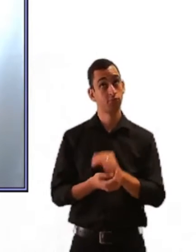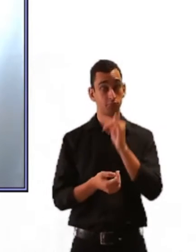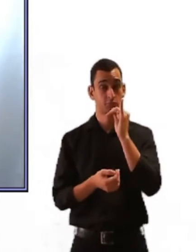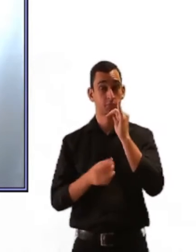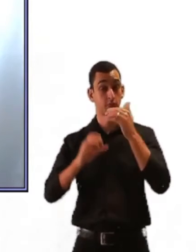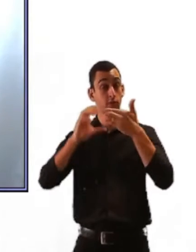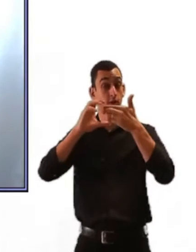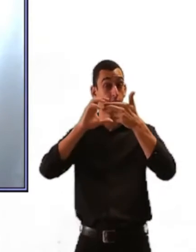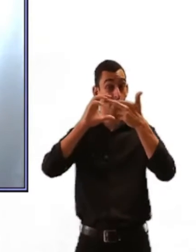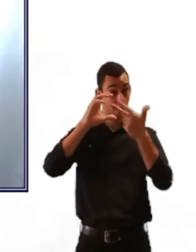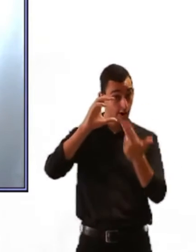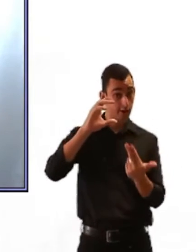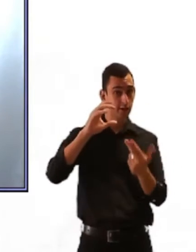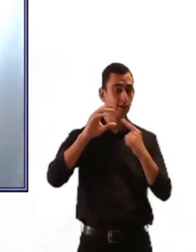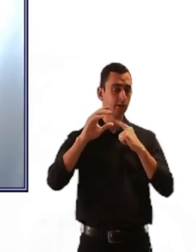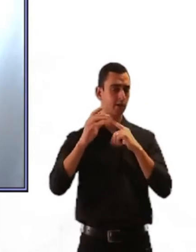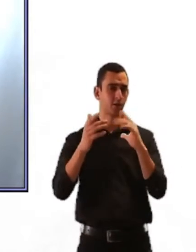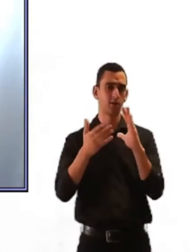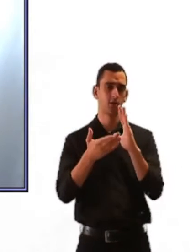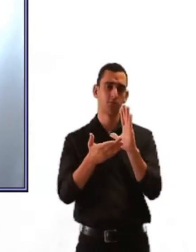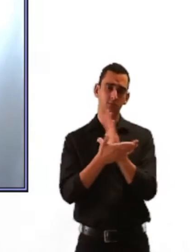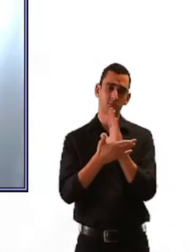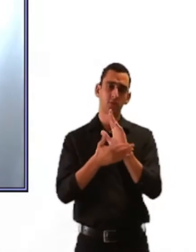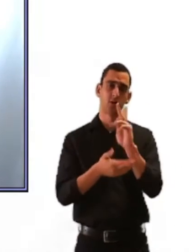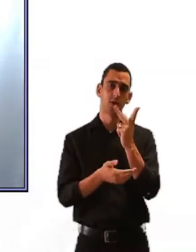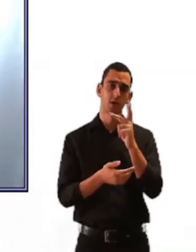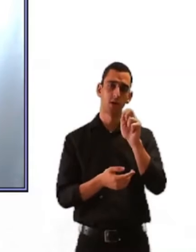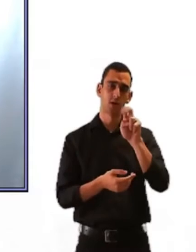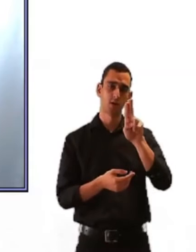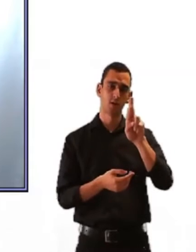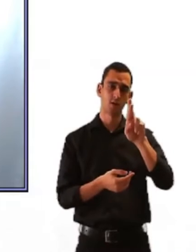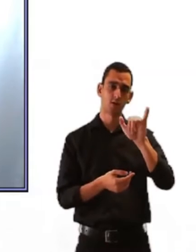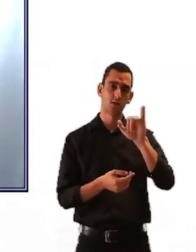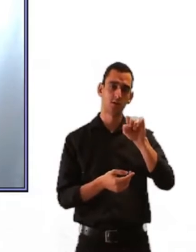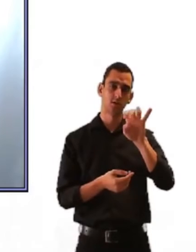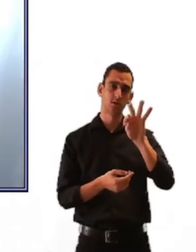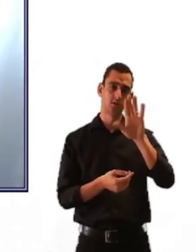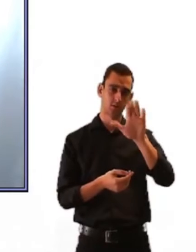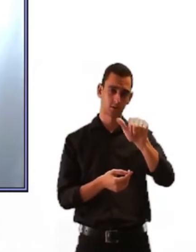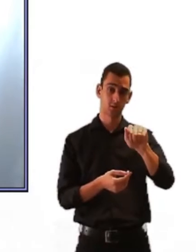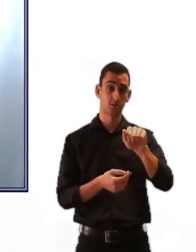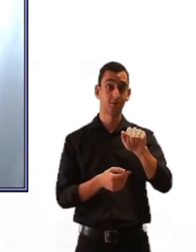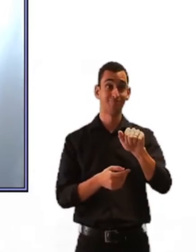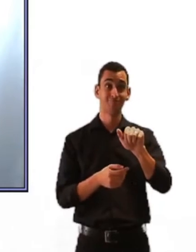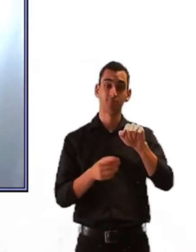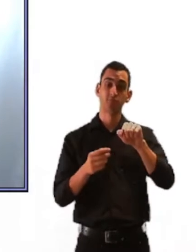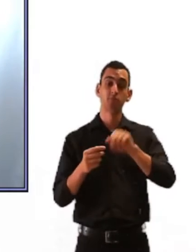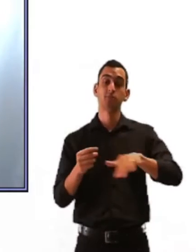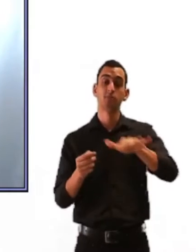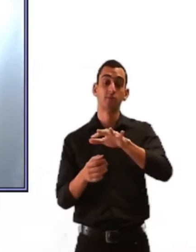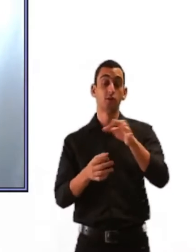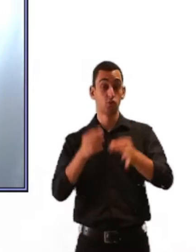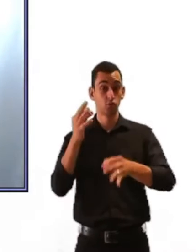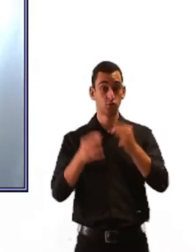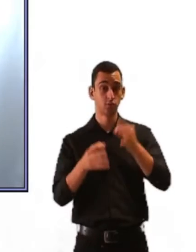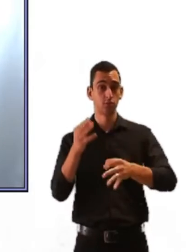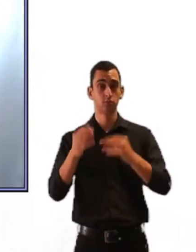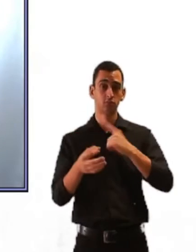propriamente dita, disse basicamente que a heurística são, no, na tomada de decisão judicial, são atalhos